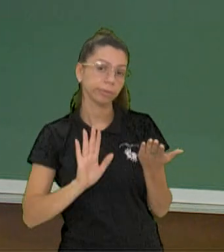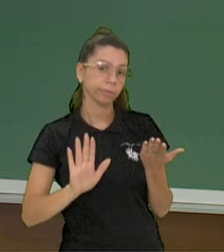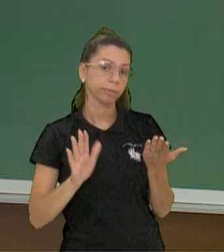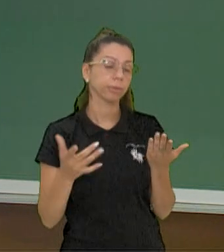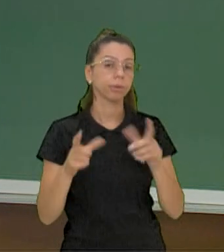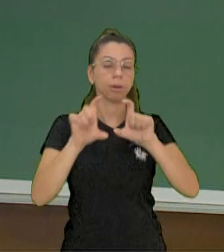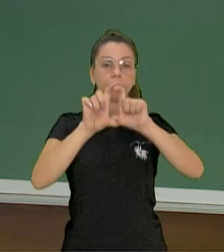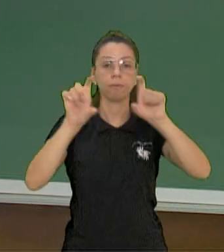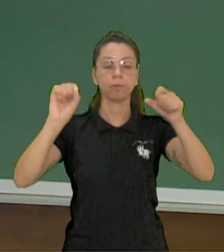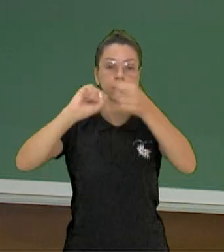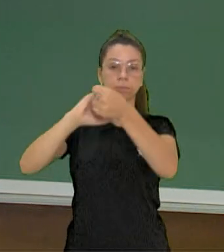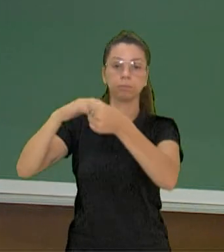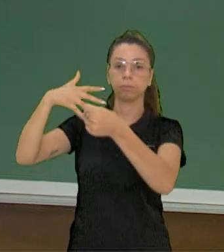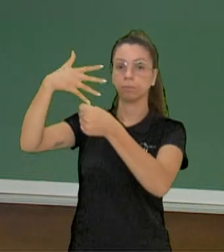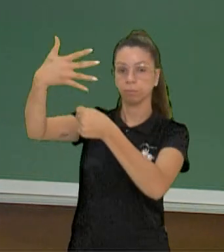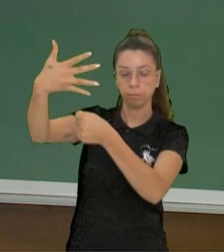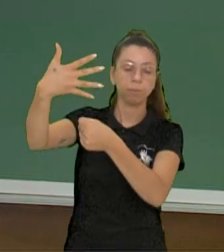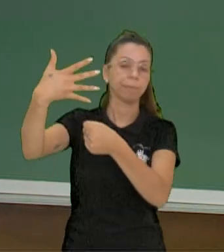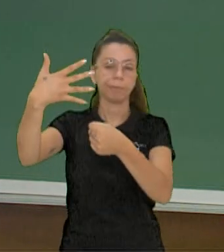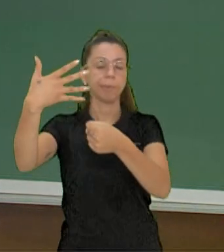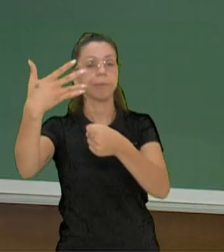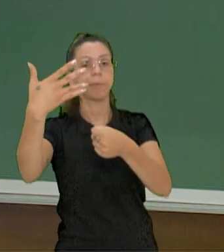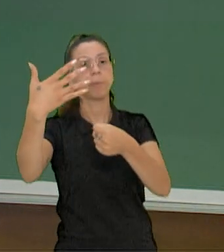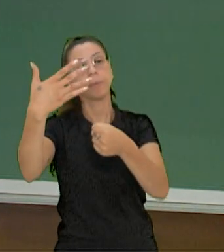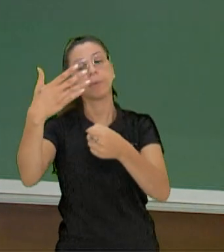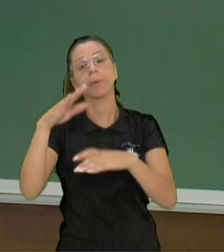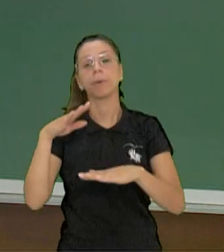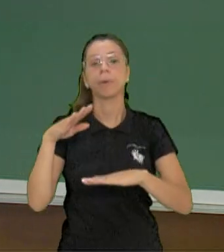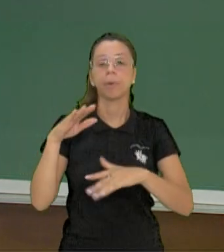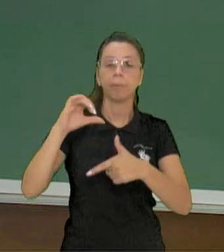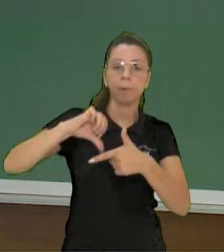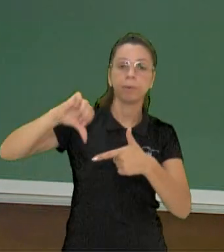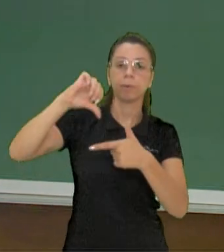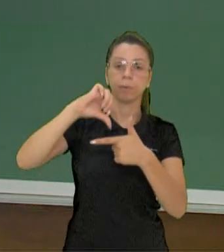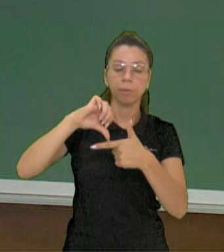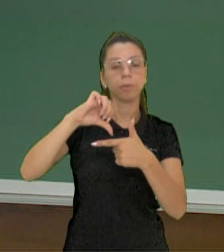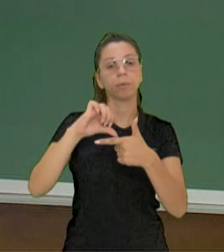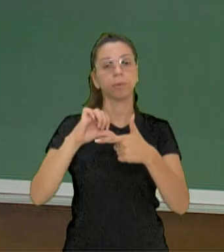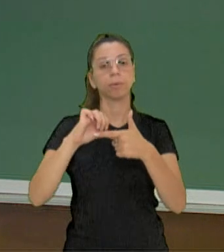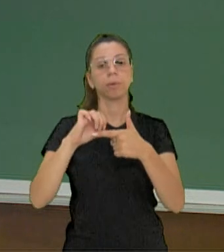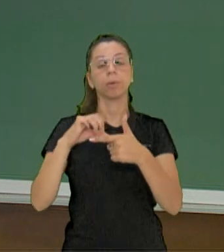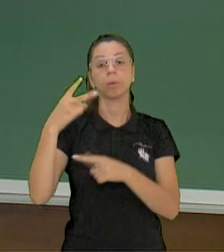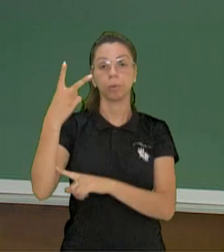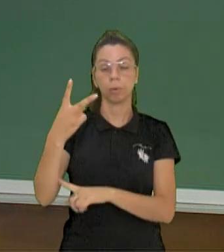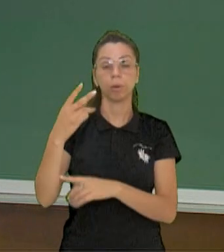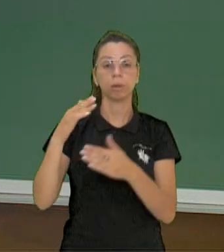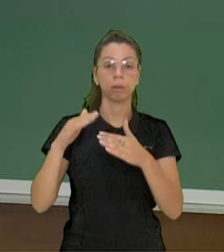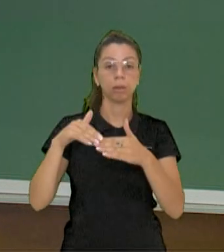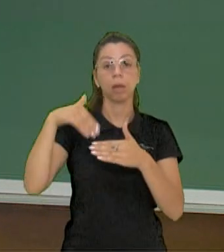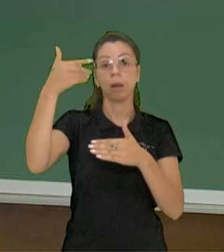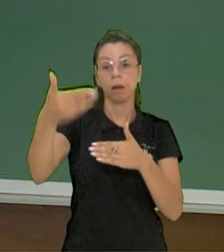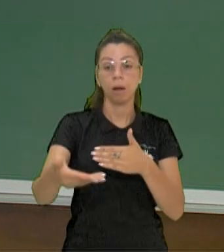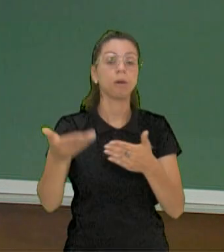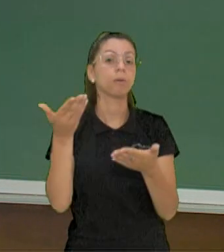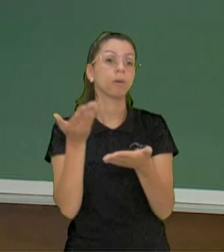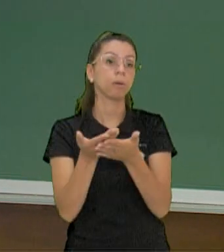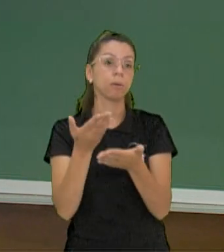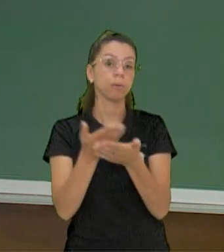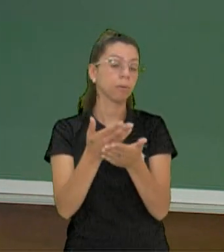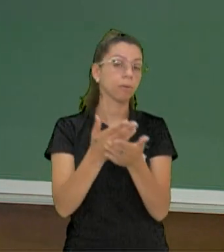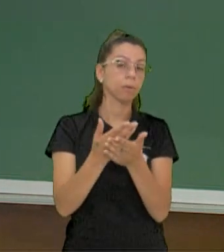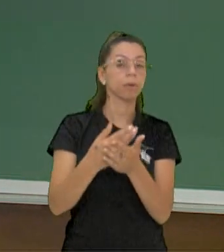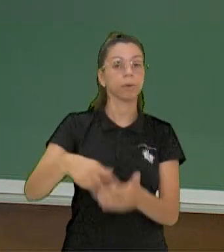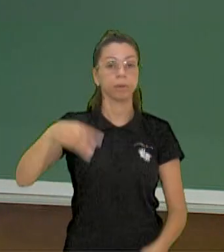de função exponencial, algumas situações e problemas. Parte 2, aula que vem, não perca. Próxima